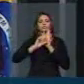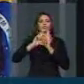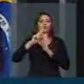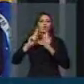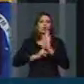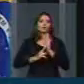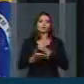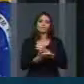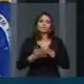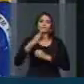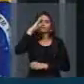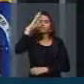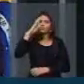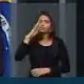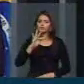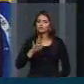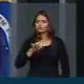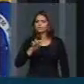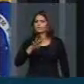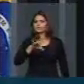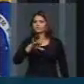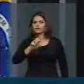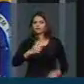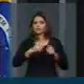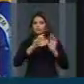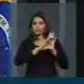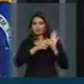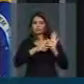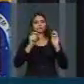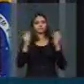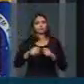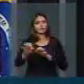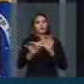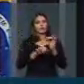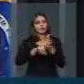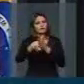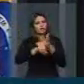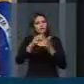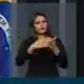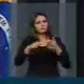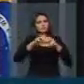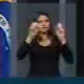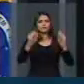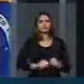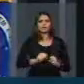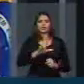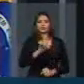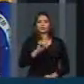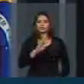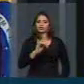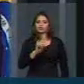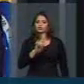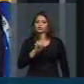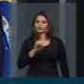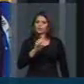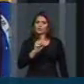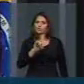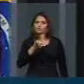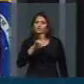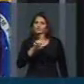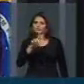E mais do que isso, o código estabelece uma análise do sistema a partir das novas litigiosidades. Ele leva a sério